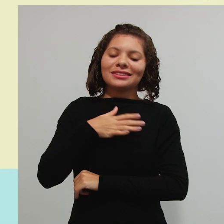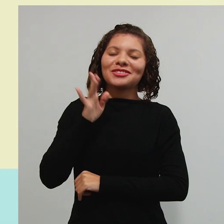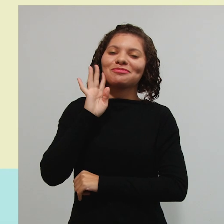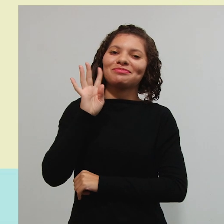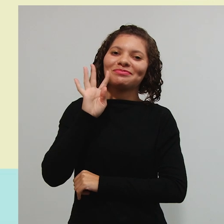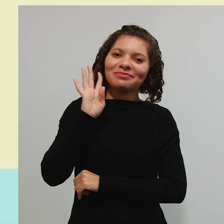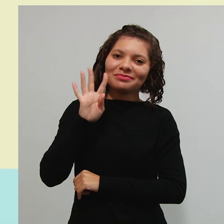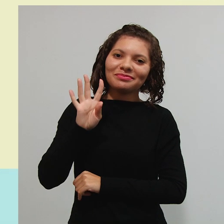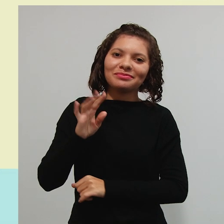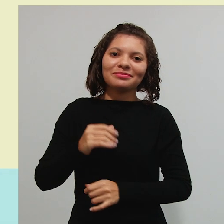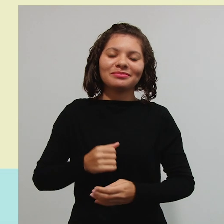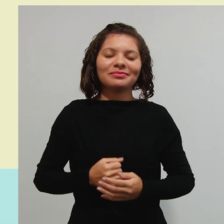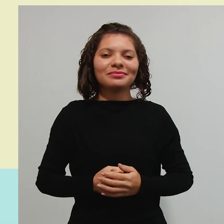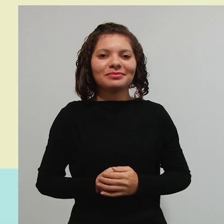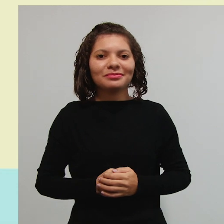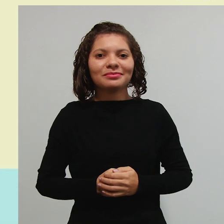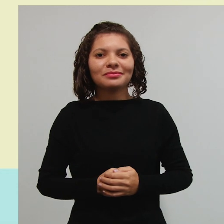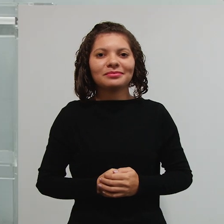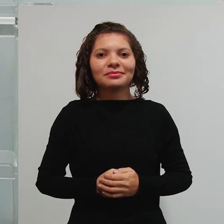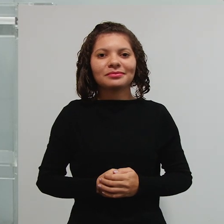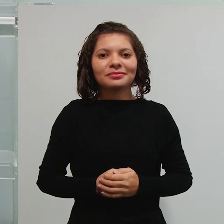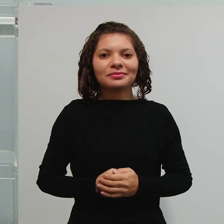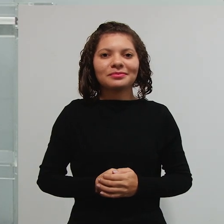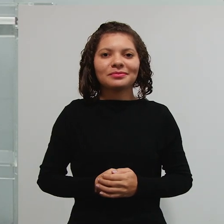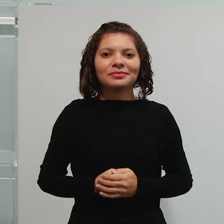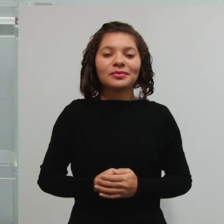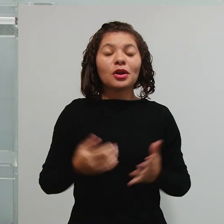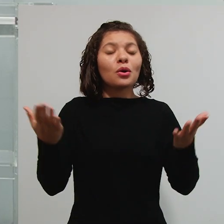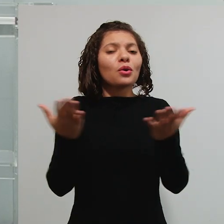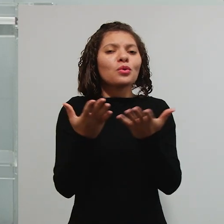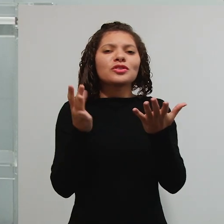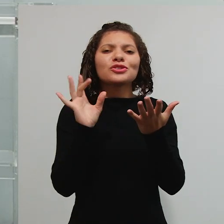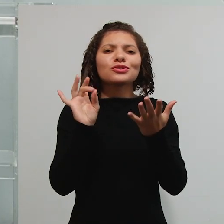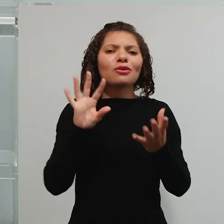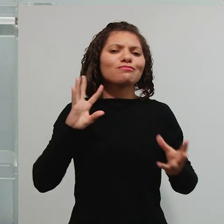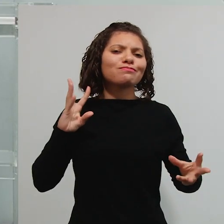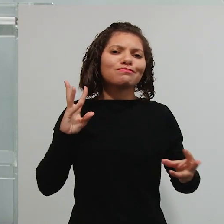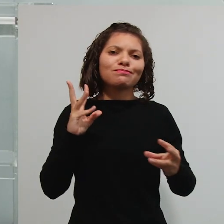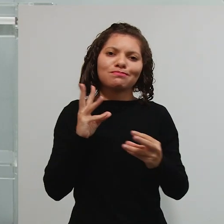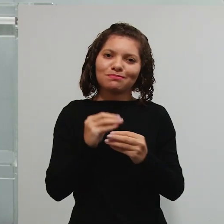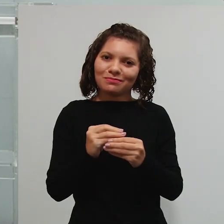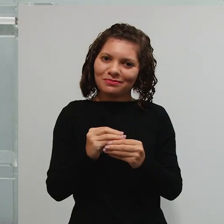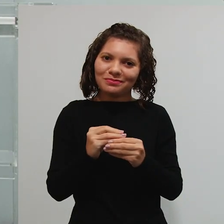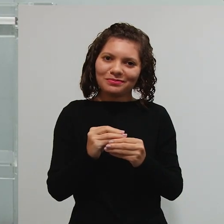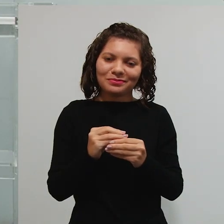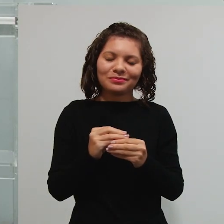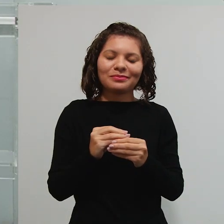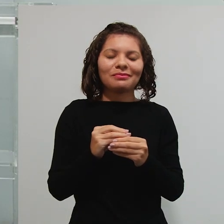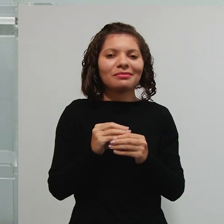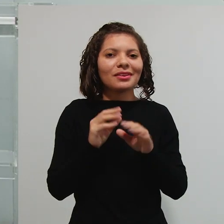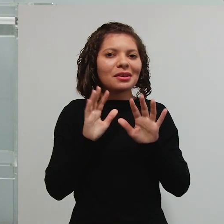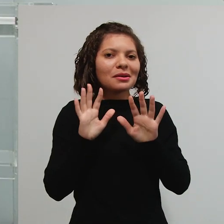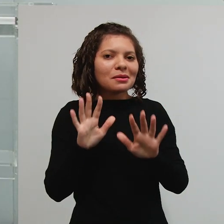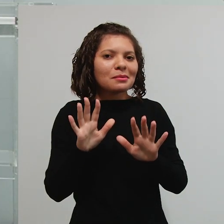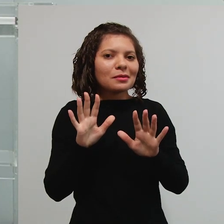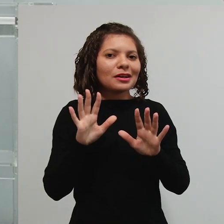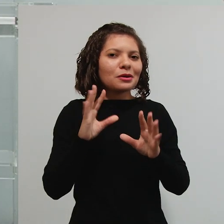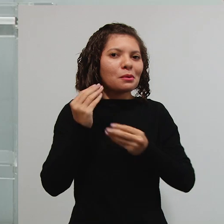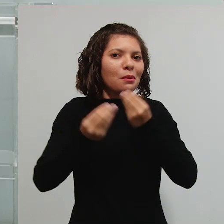Fantástico. Então, aqui a gente trouxe o quê? Generalizações, de modo geral